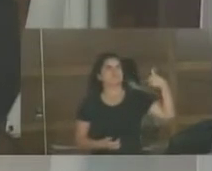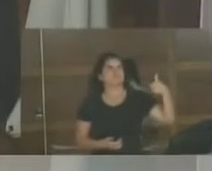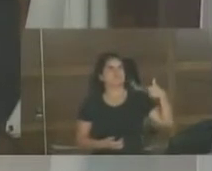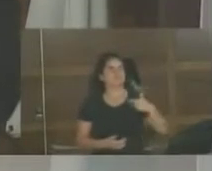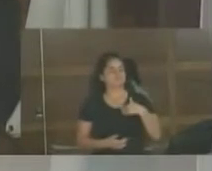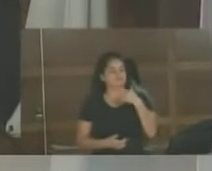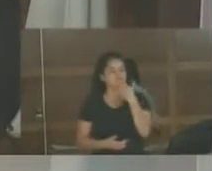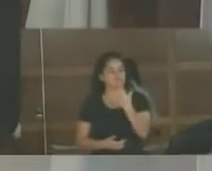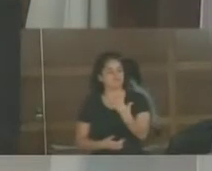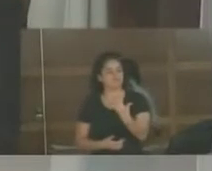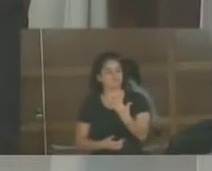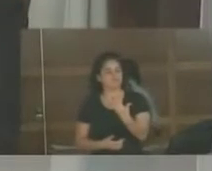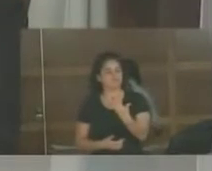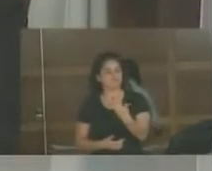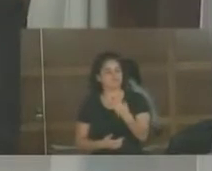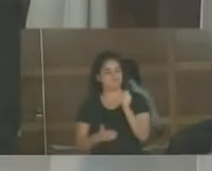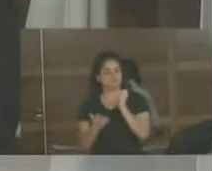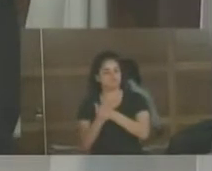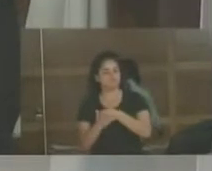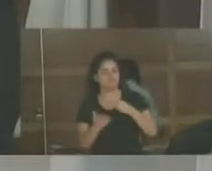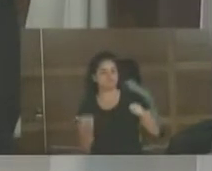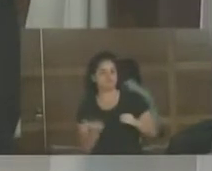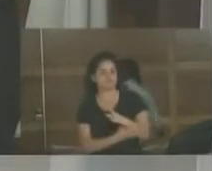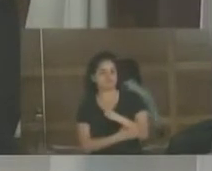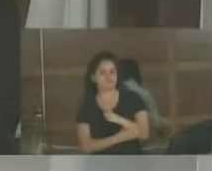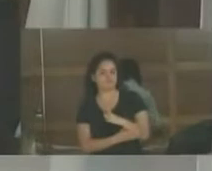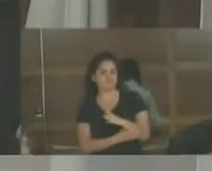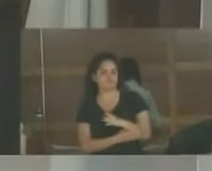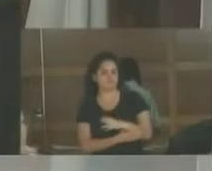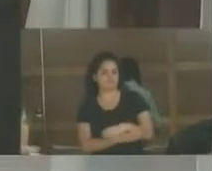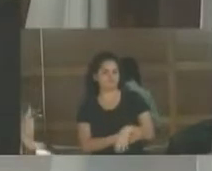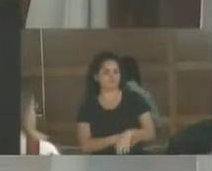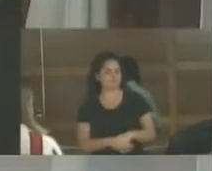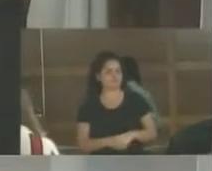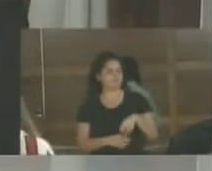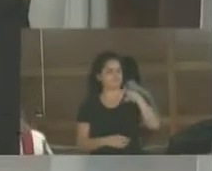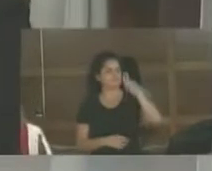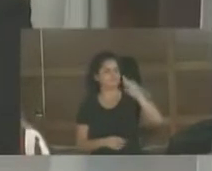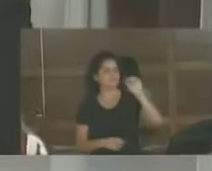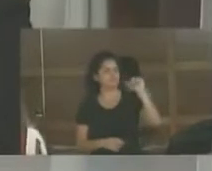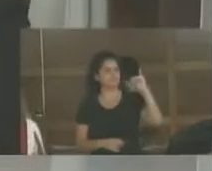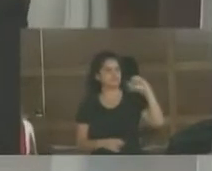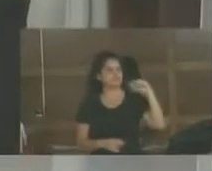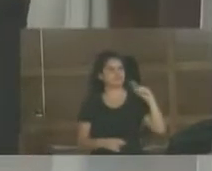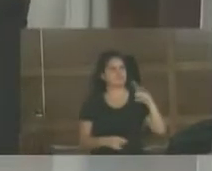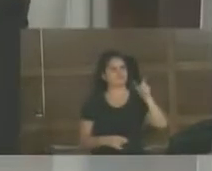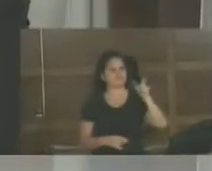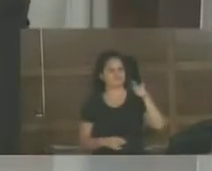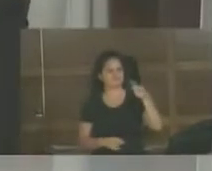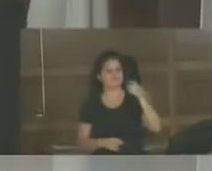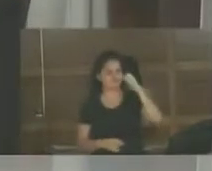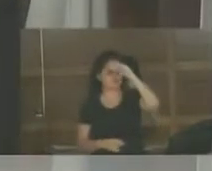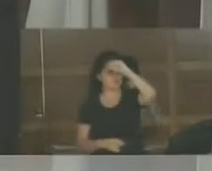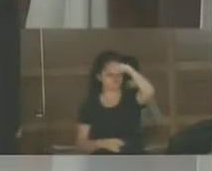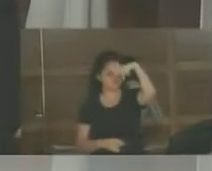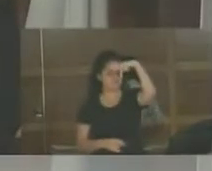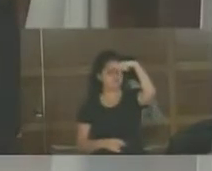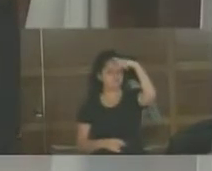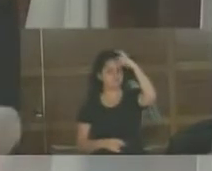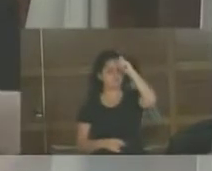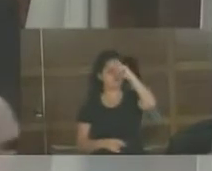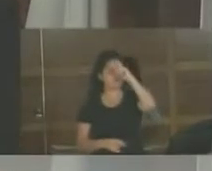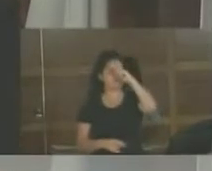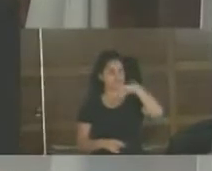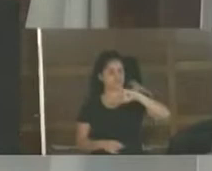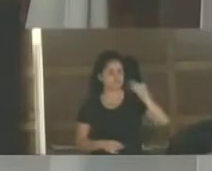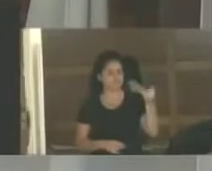2271, eu peço a aquisição de um novo aparelho de raio-x para o HGJ. Hoje fiquei até satisfeita que, quando cheguei, que eu vi a